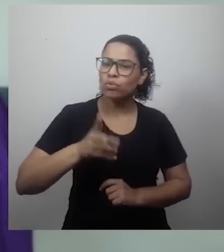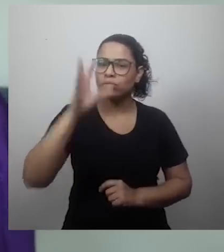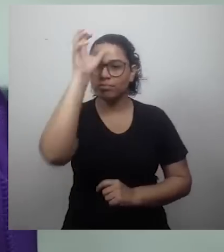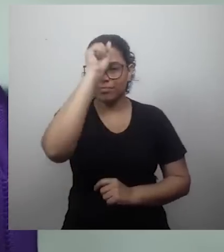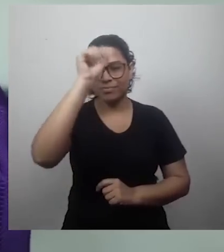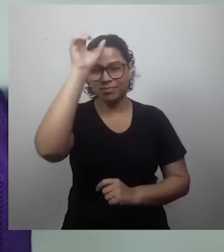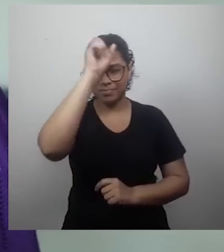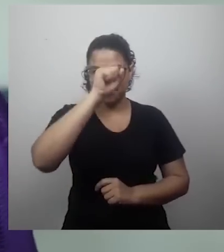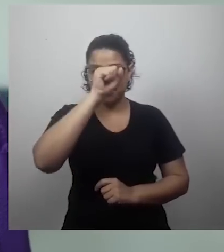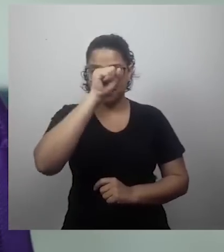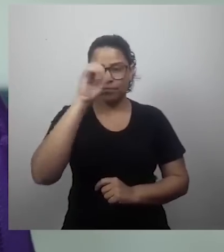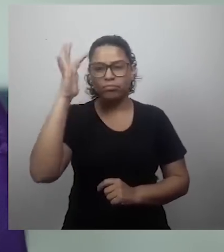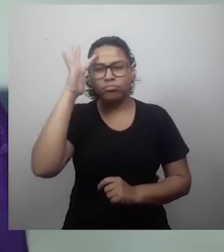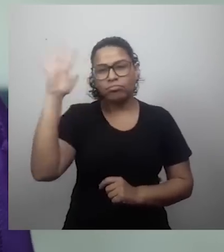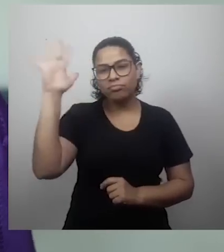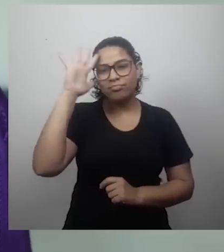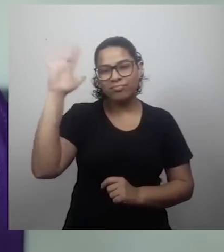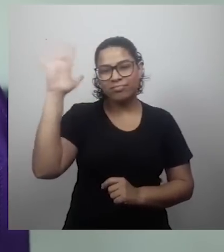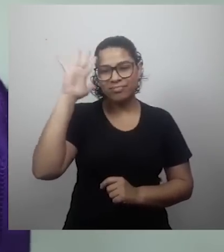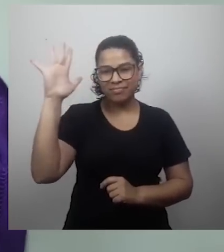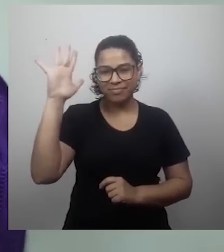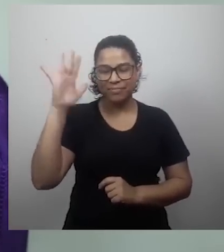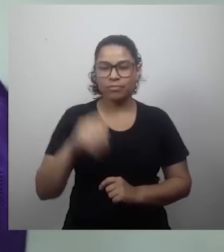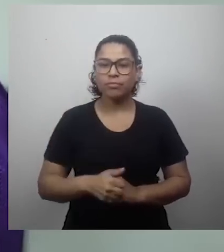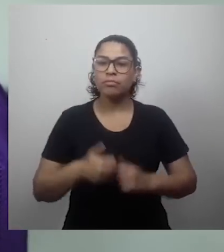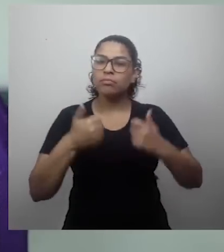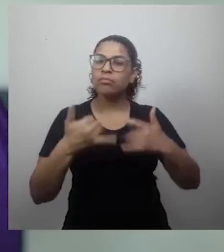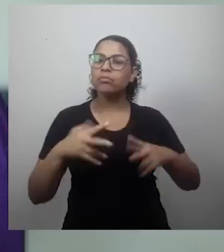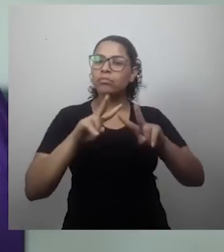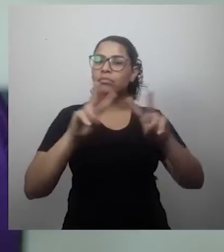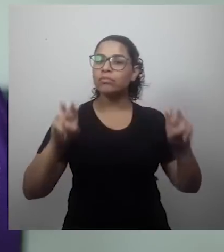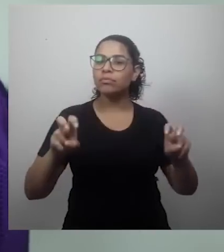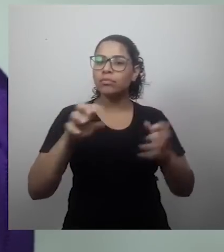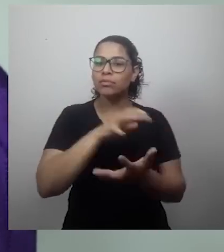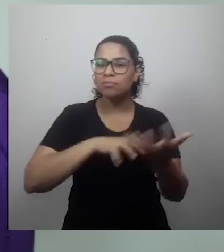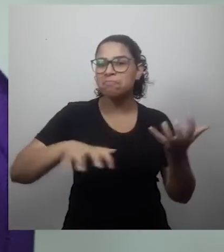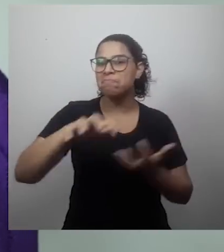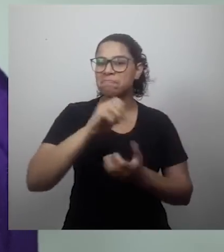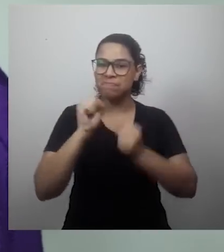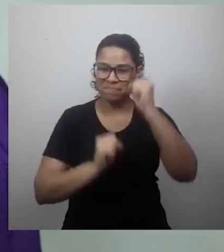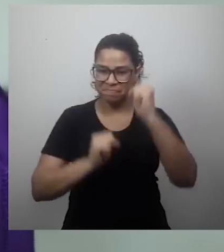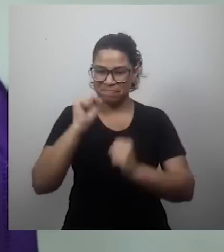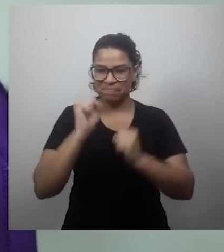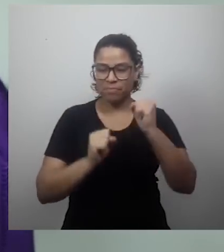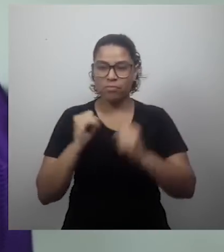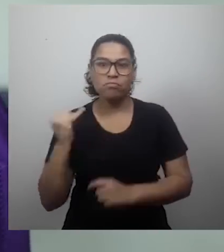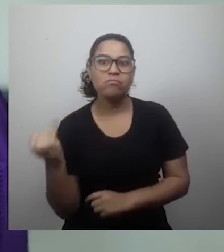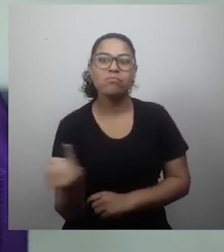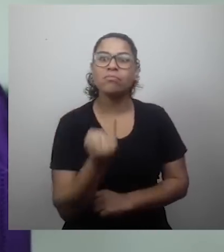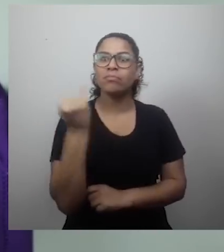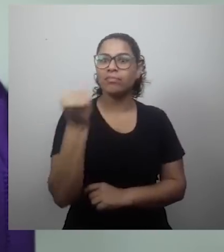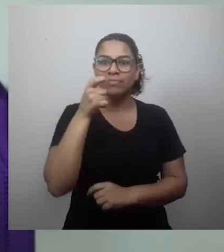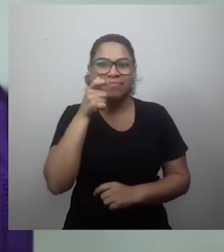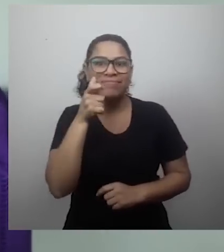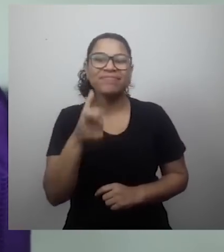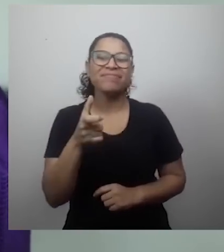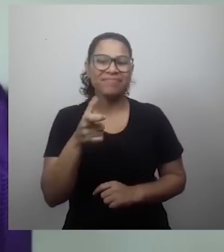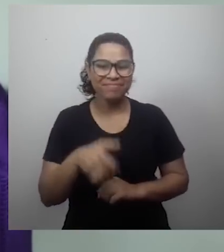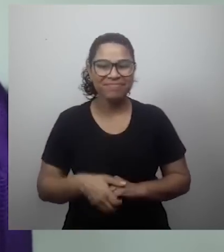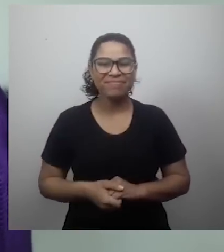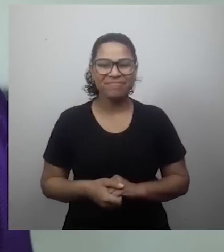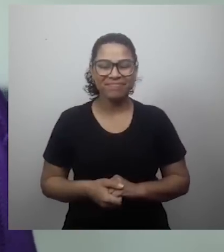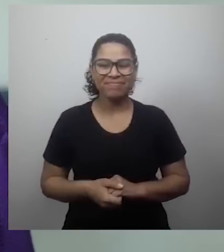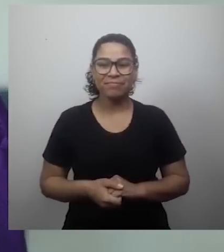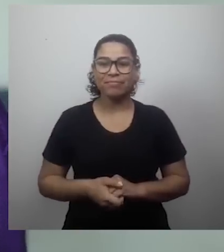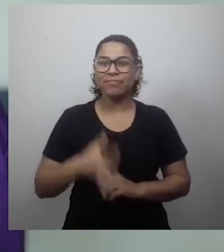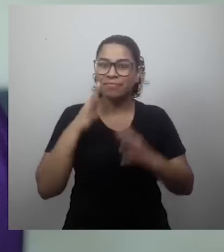nossas aprendizagens e reflexões, falaremos sobre a Revolução Industrial. Muito importante e interessante, hein?